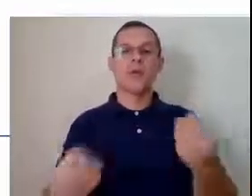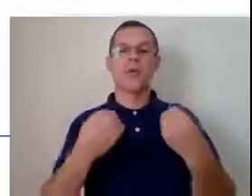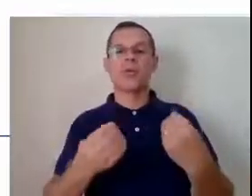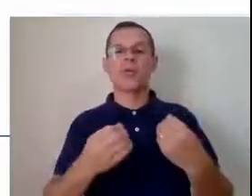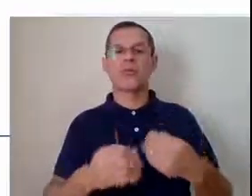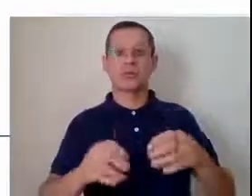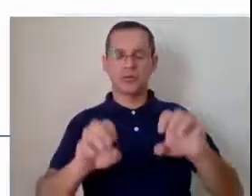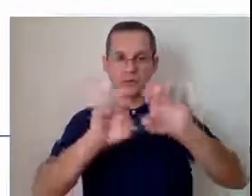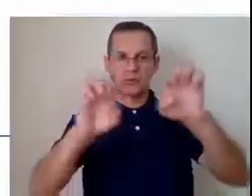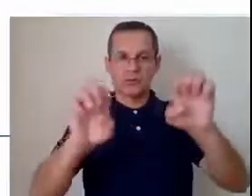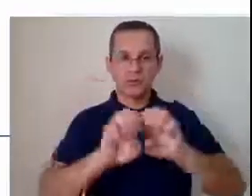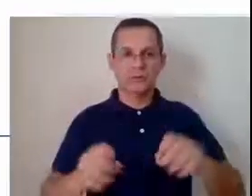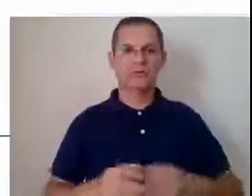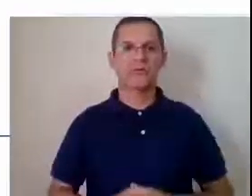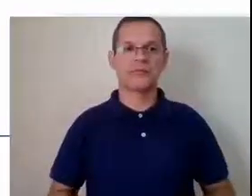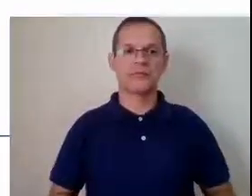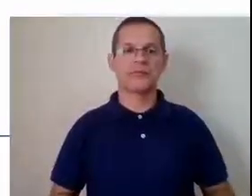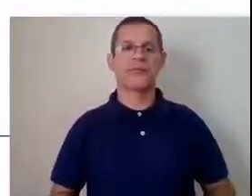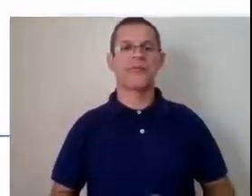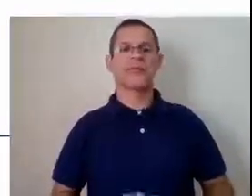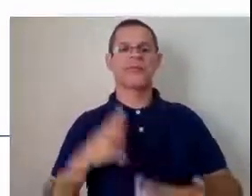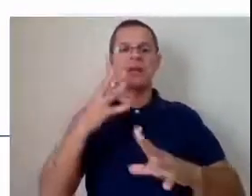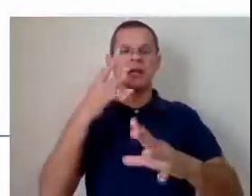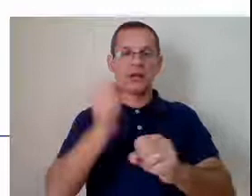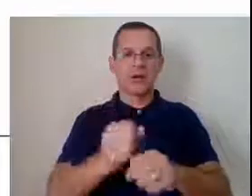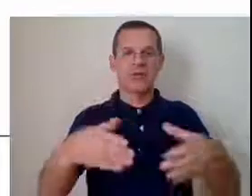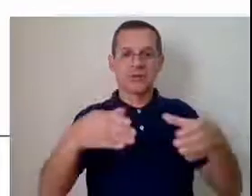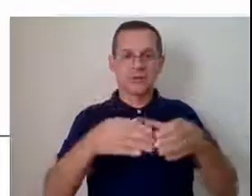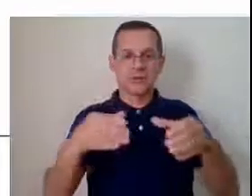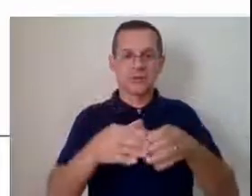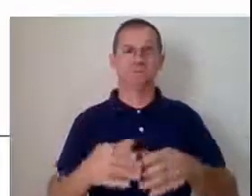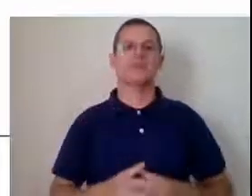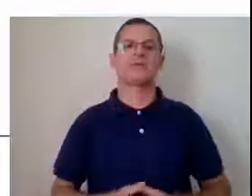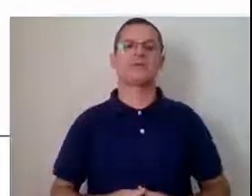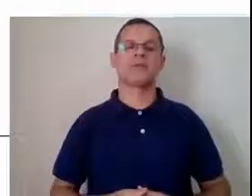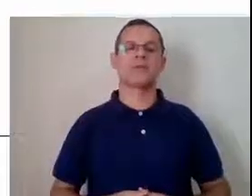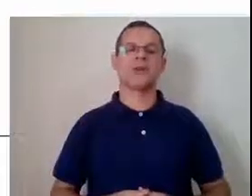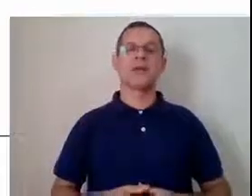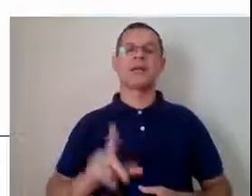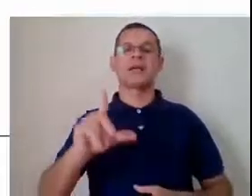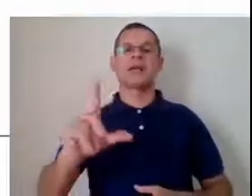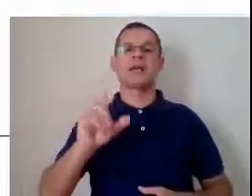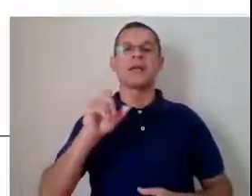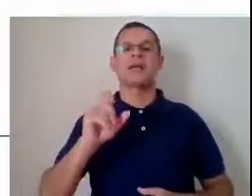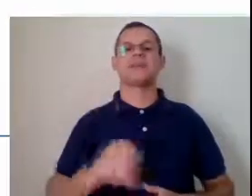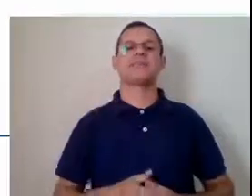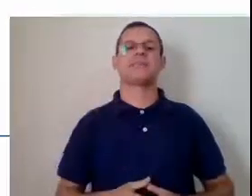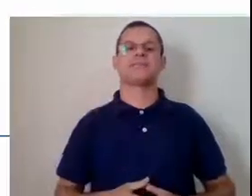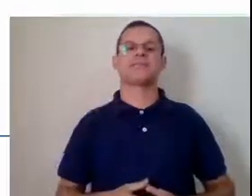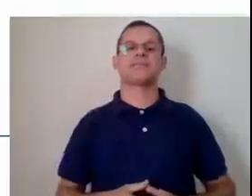são compostos, né? A álgebra de conjuntos, que são aquelas